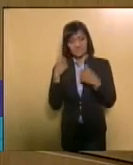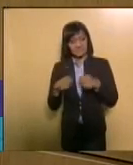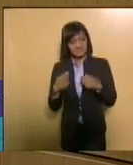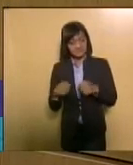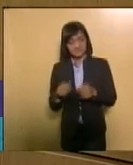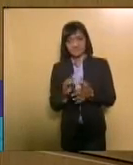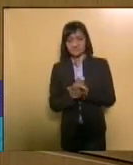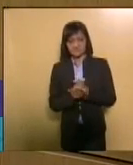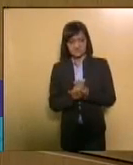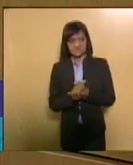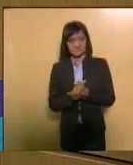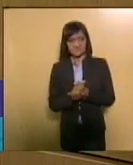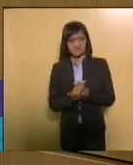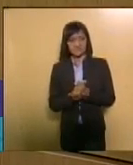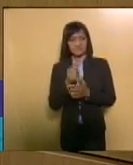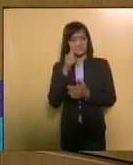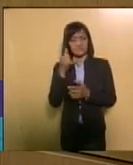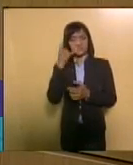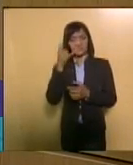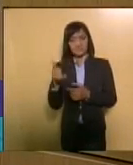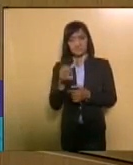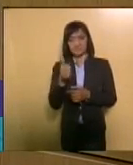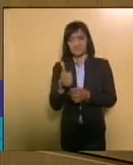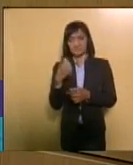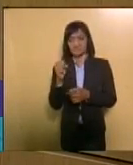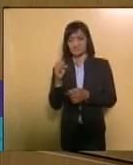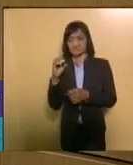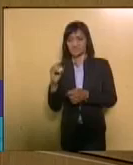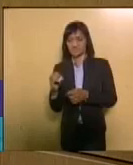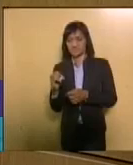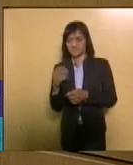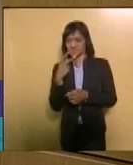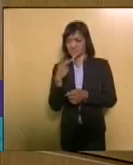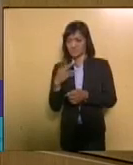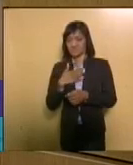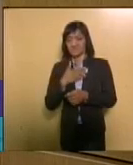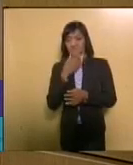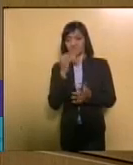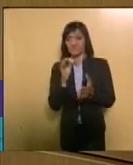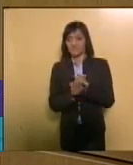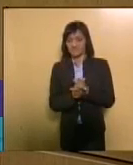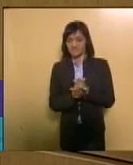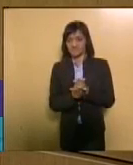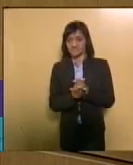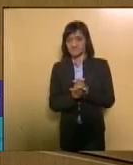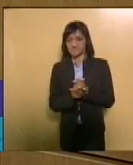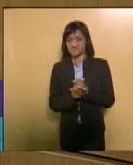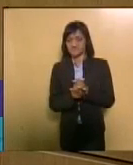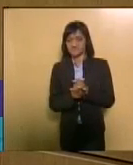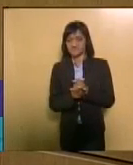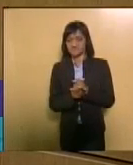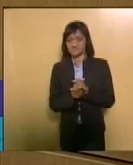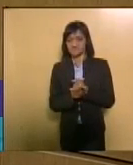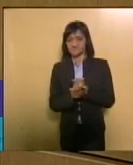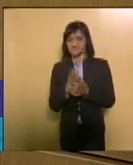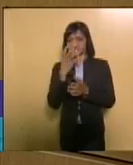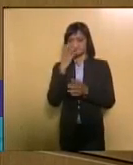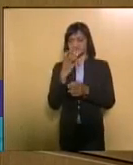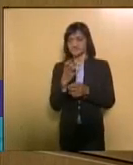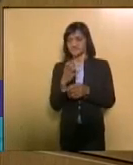dessa situação essa mulher ligou 180 e falou olha meu marido tem me agredido ele se tornou